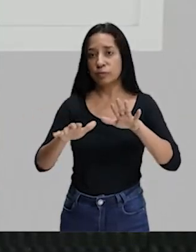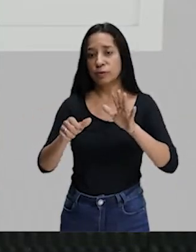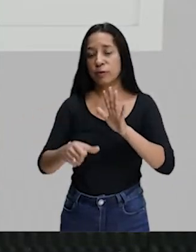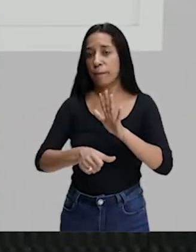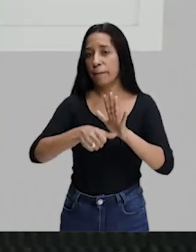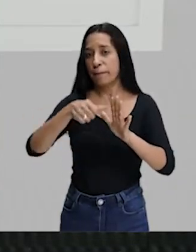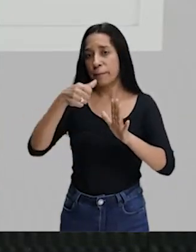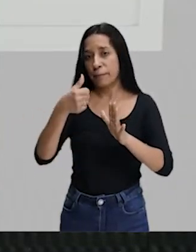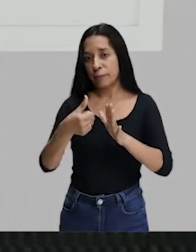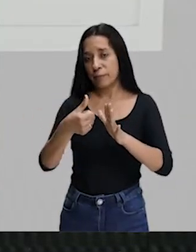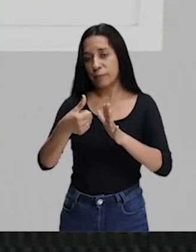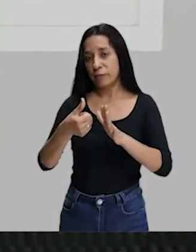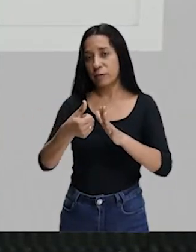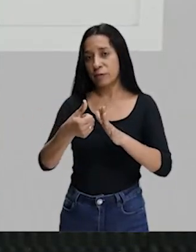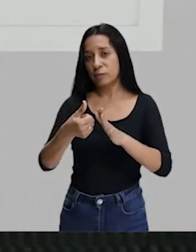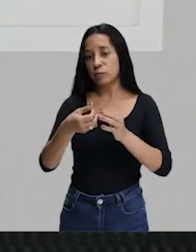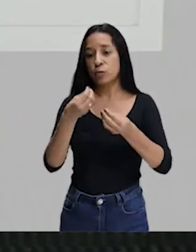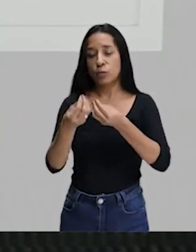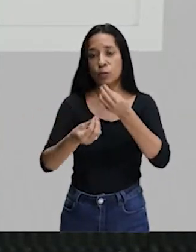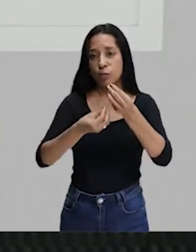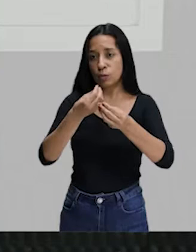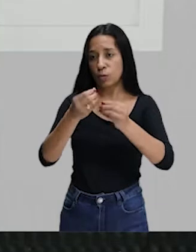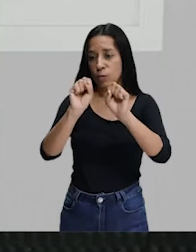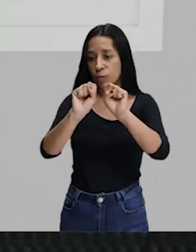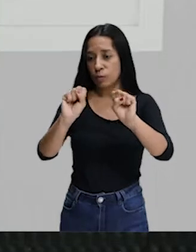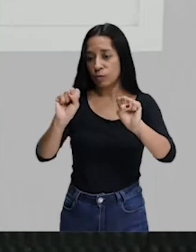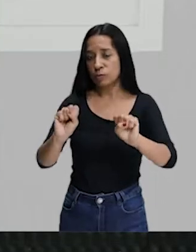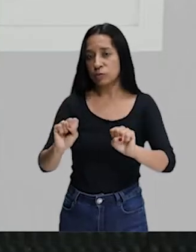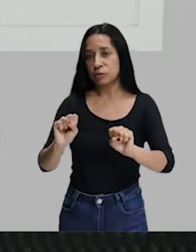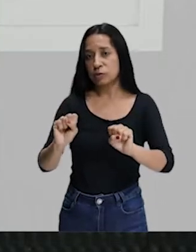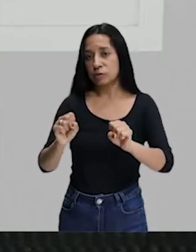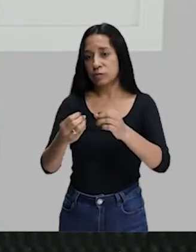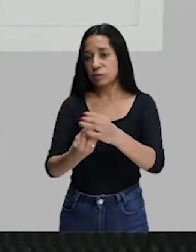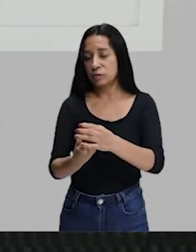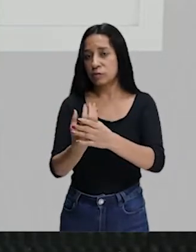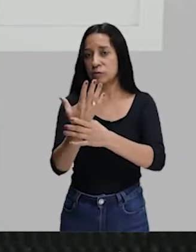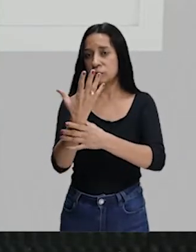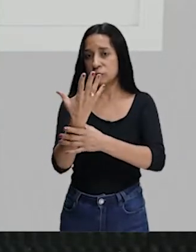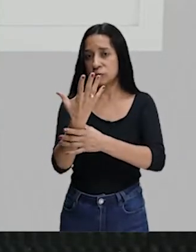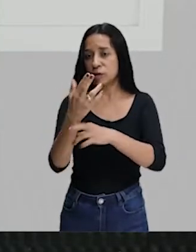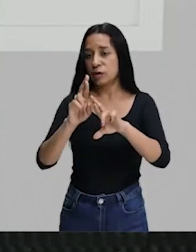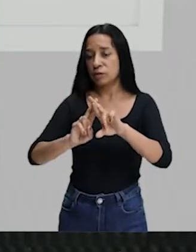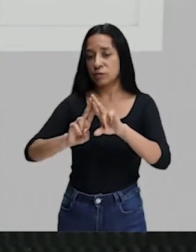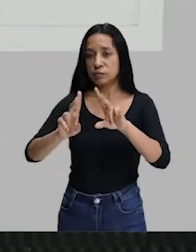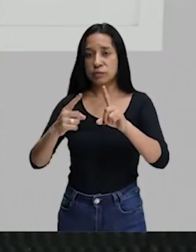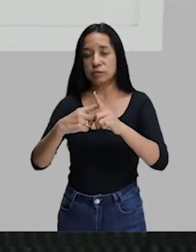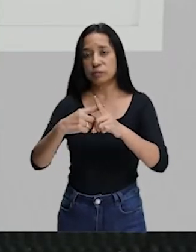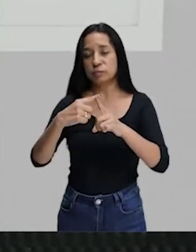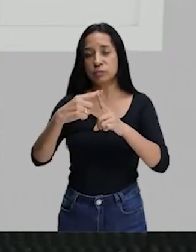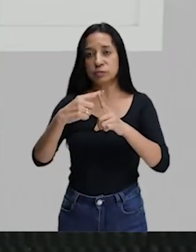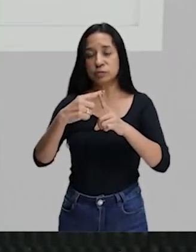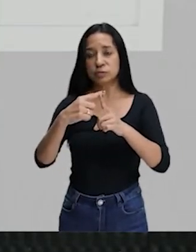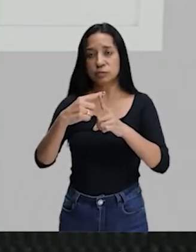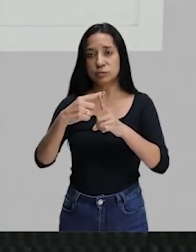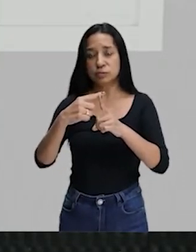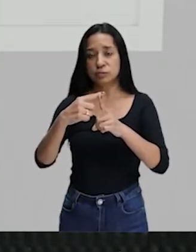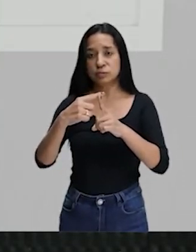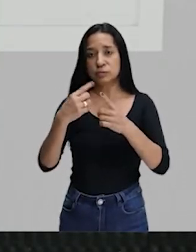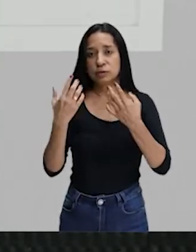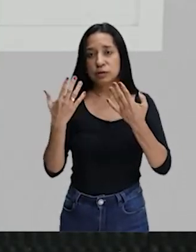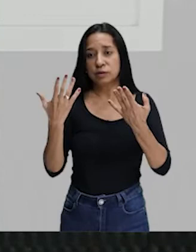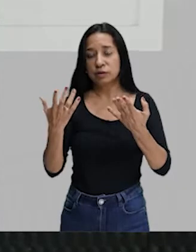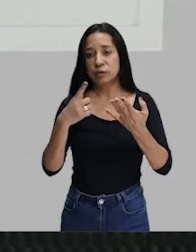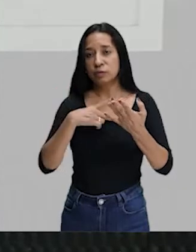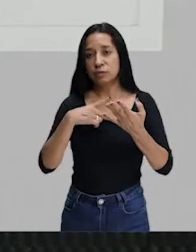da vontade dos sistemas, certo? E ela vai nascer graças à diferença de temperatura. Então, quando